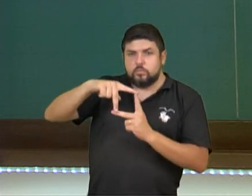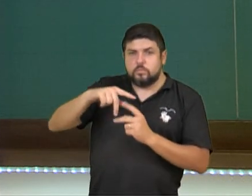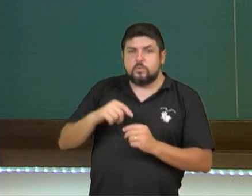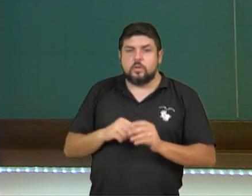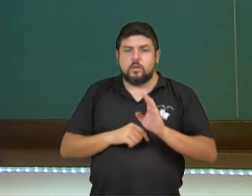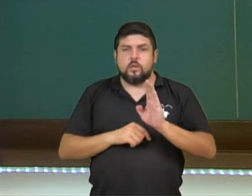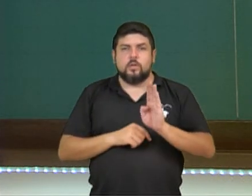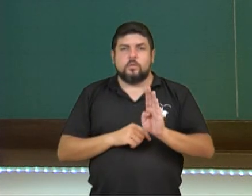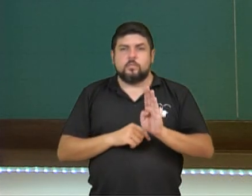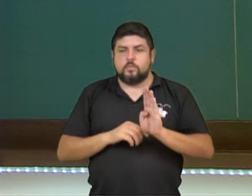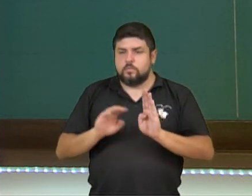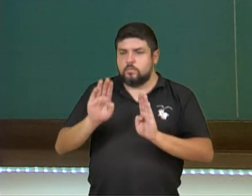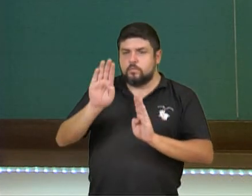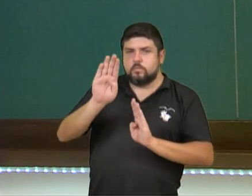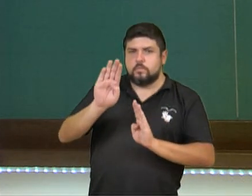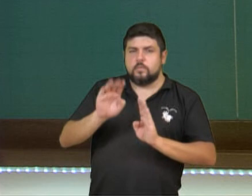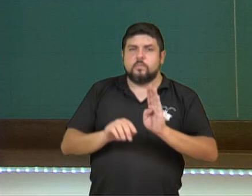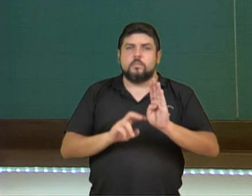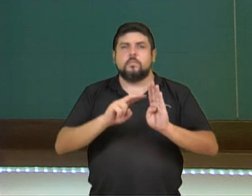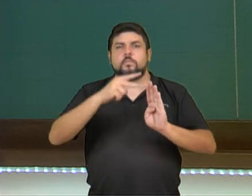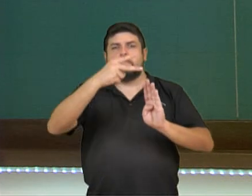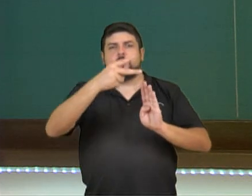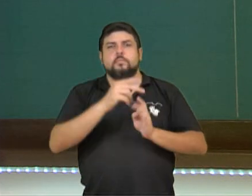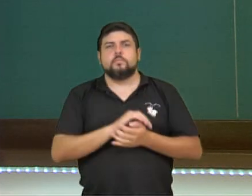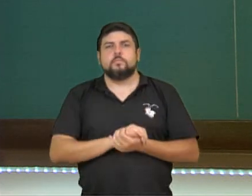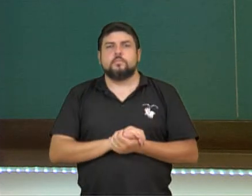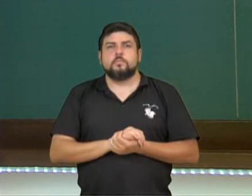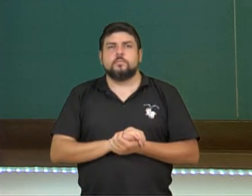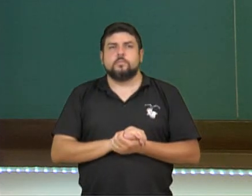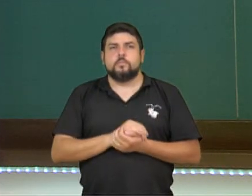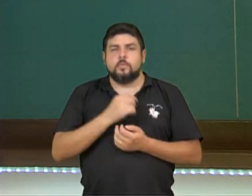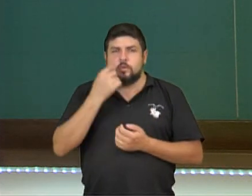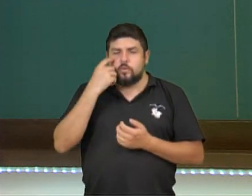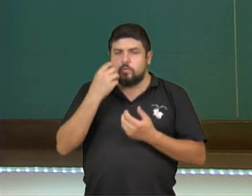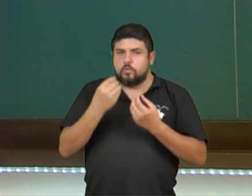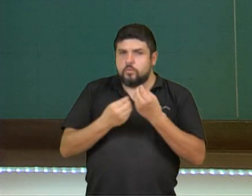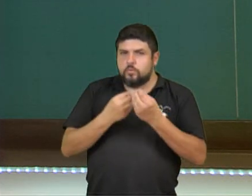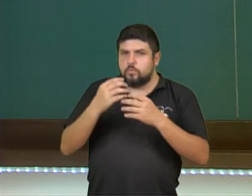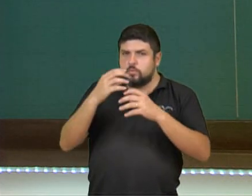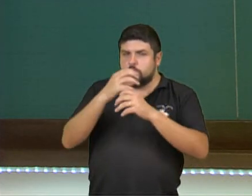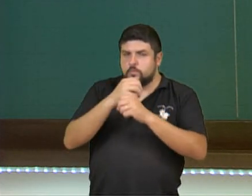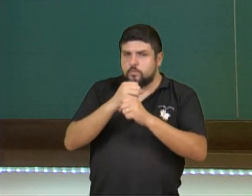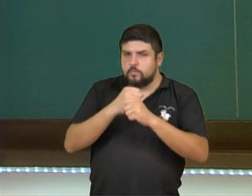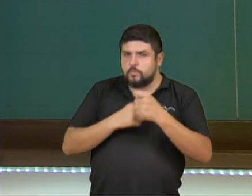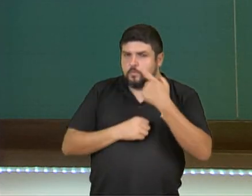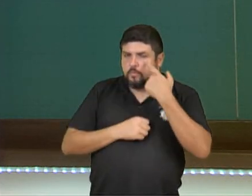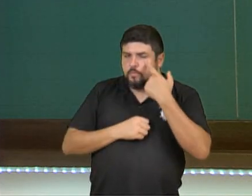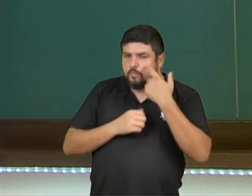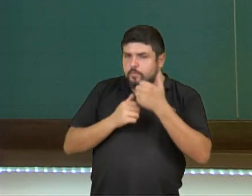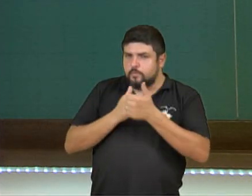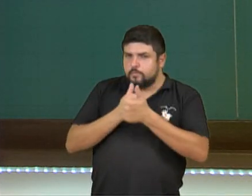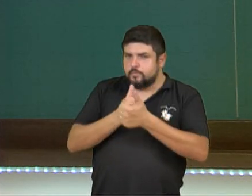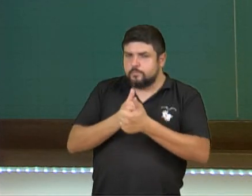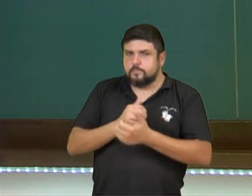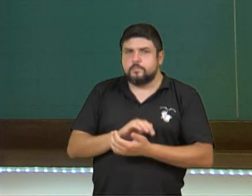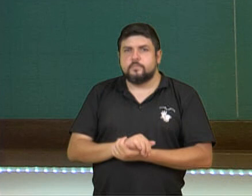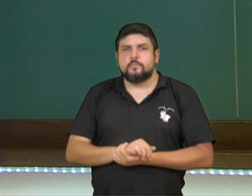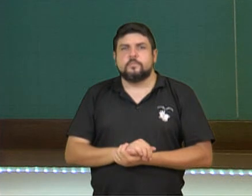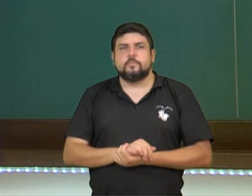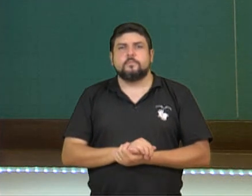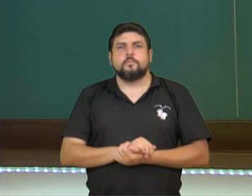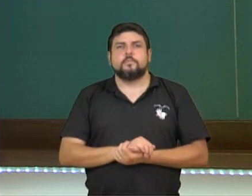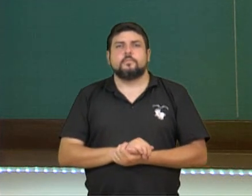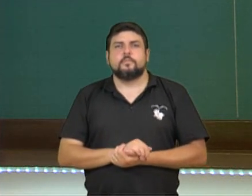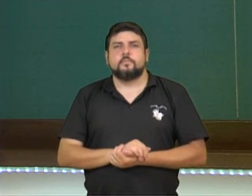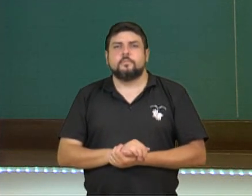b, b ao quadrado, ok? Então, como é que vai ficar esse negócio? A área amarela é a área total, menos